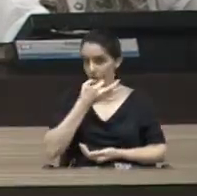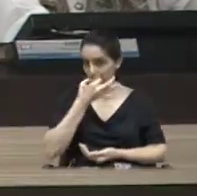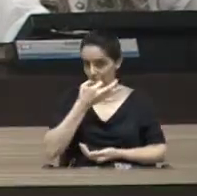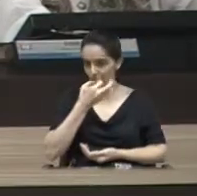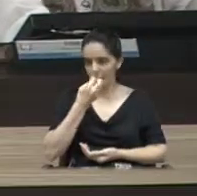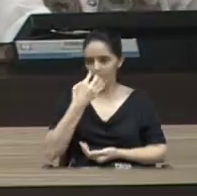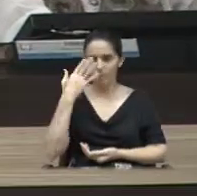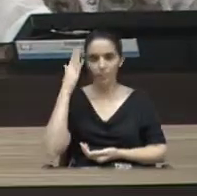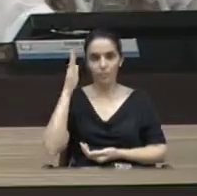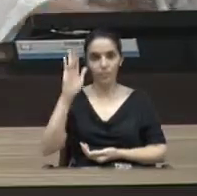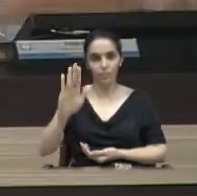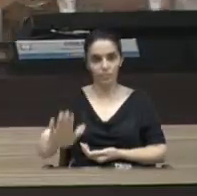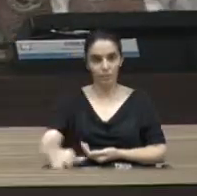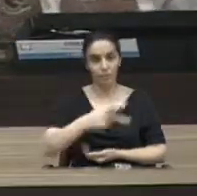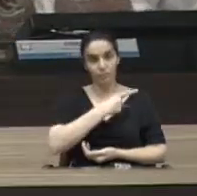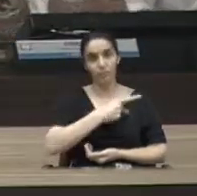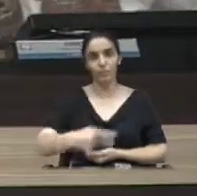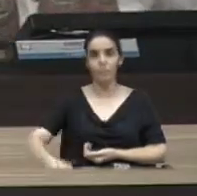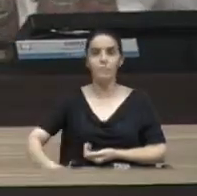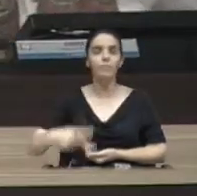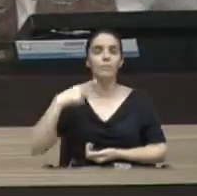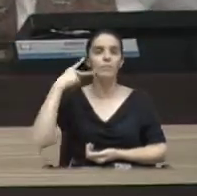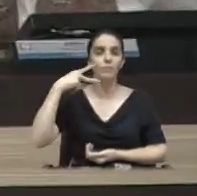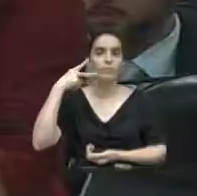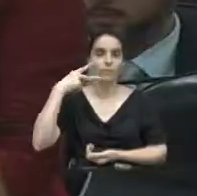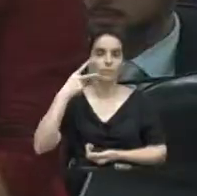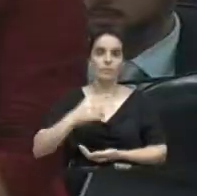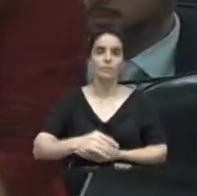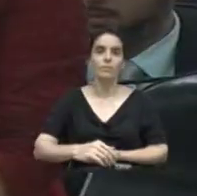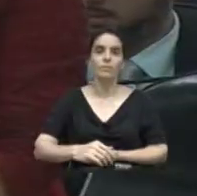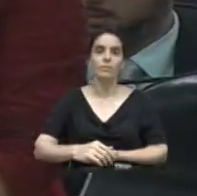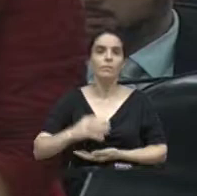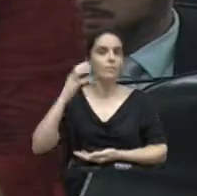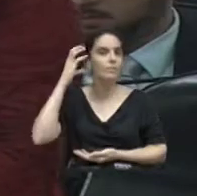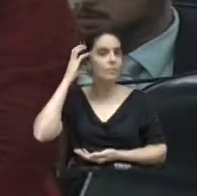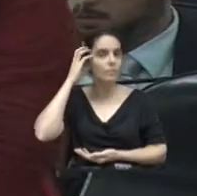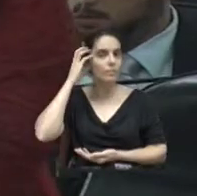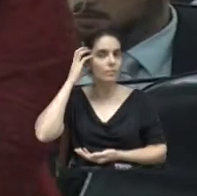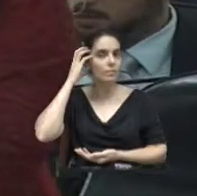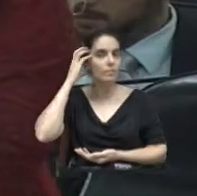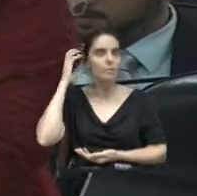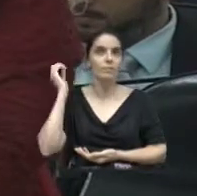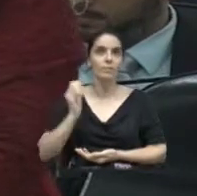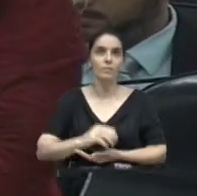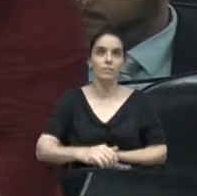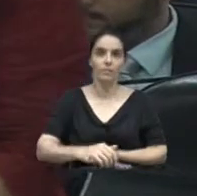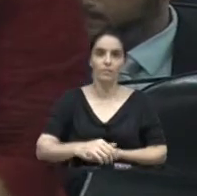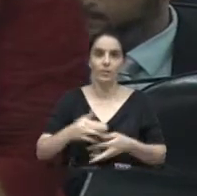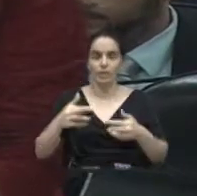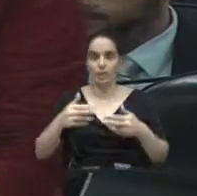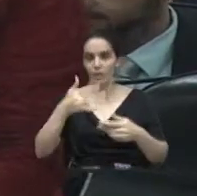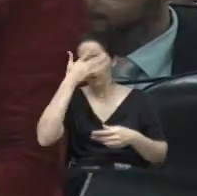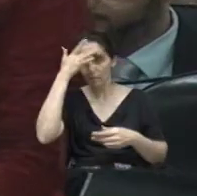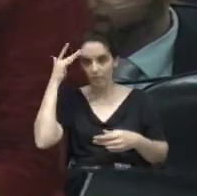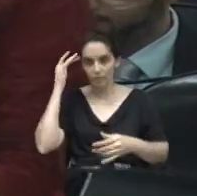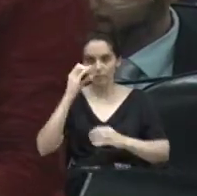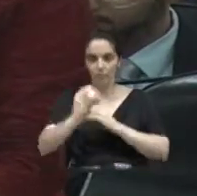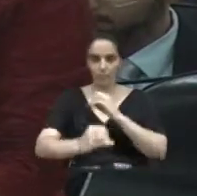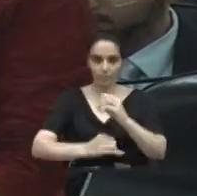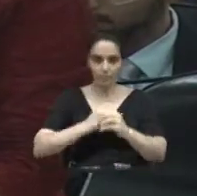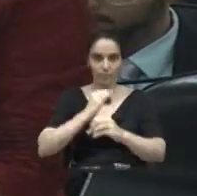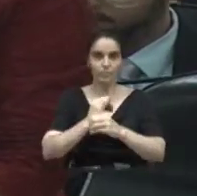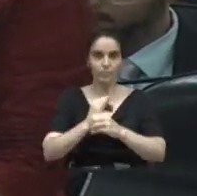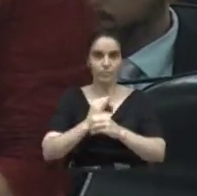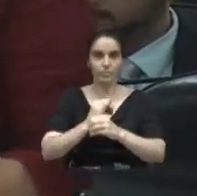senhor presidente, vereadoras, vereadores, rádio ouvinte, pessoas da internet também, meus amigos